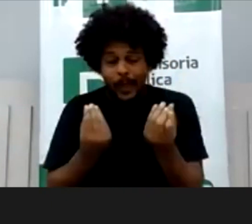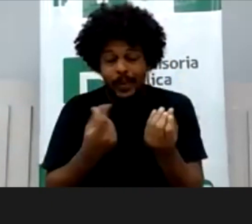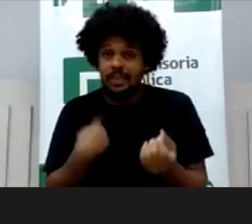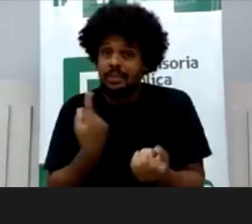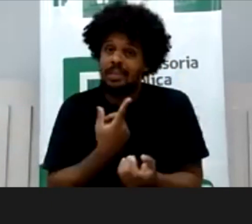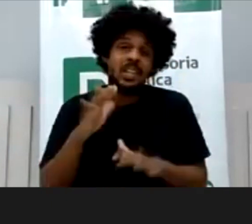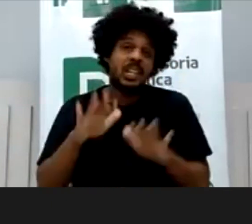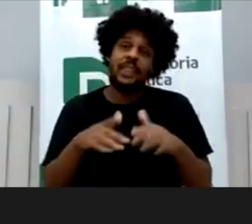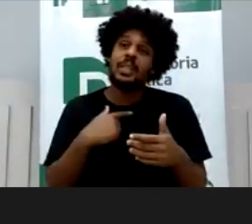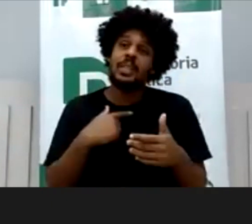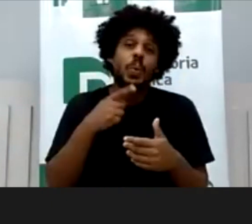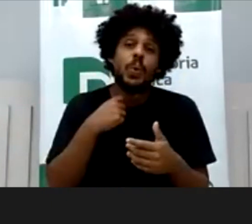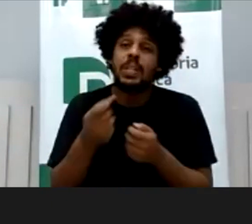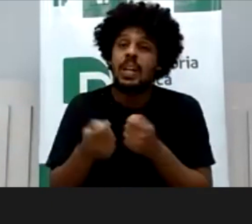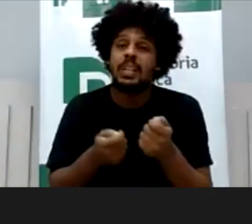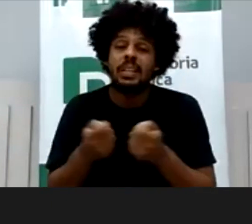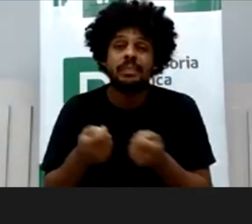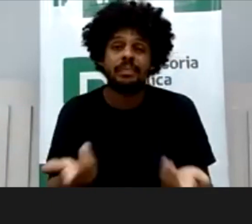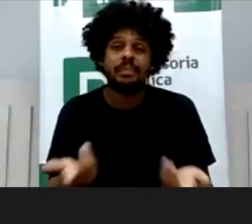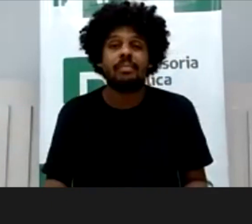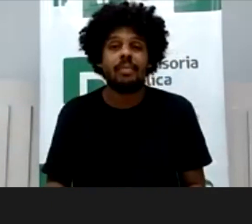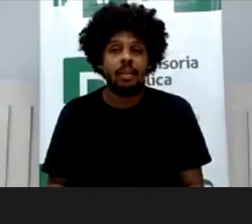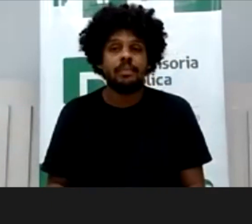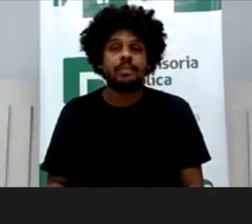um dia a gente não vai ter mais aparelho, vai ficar aqui.